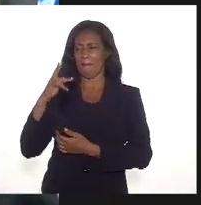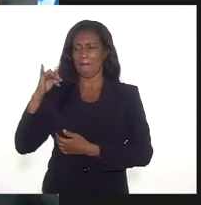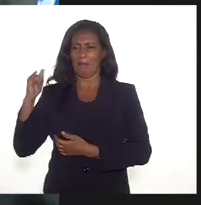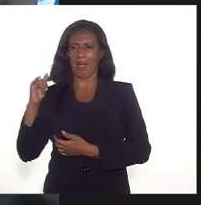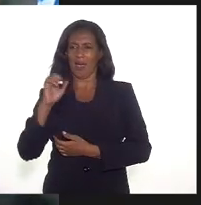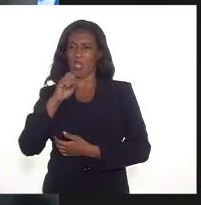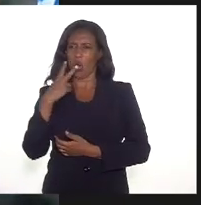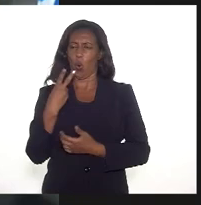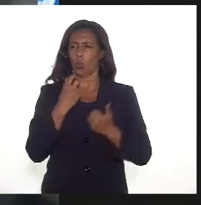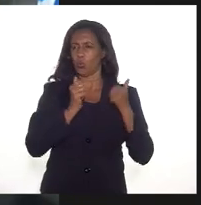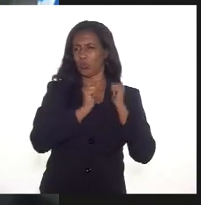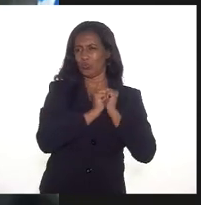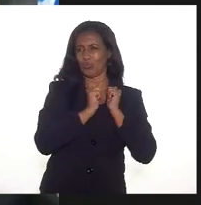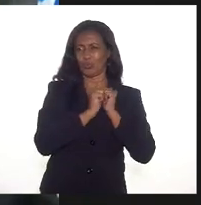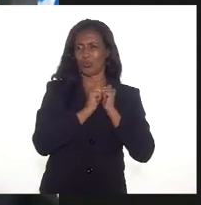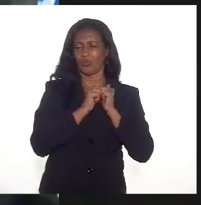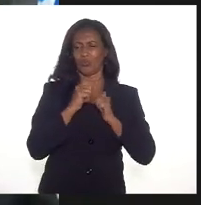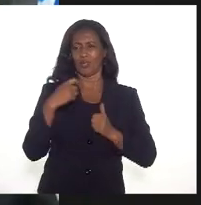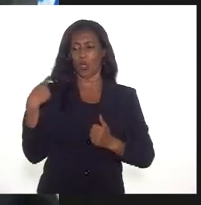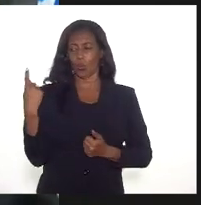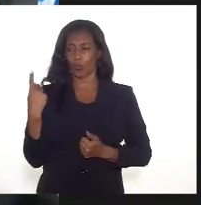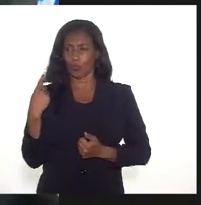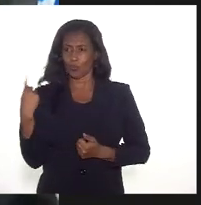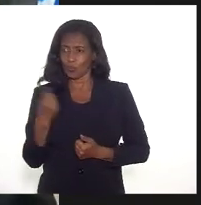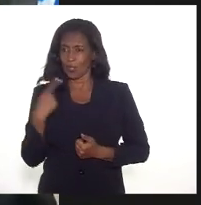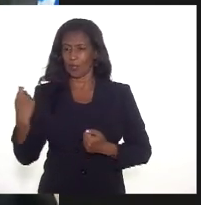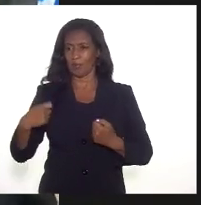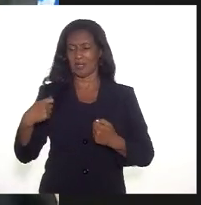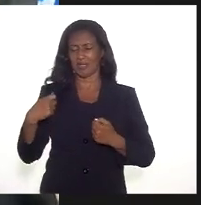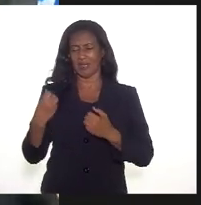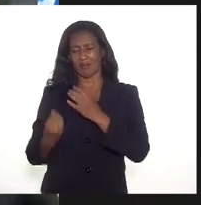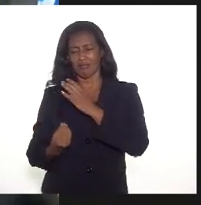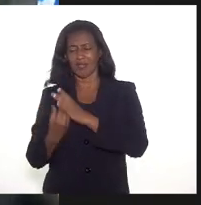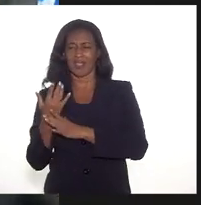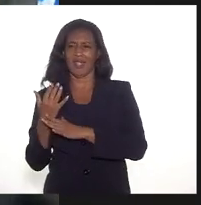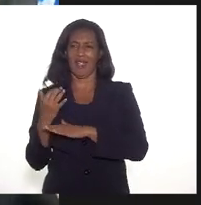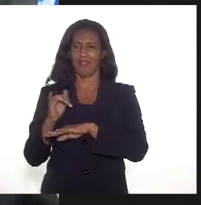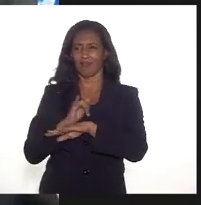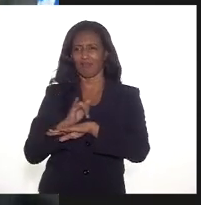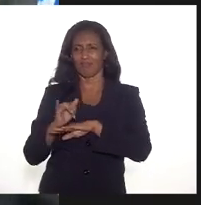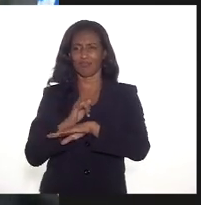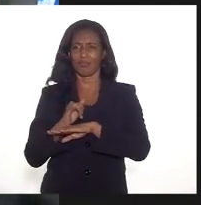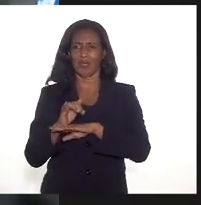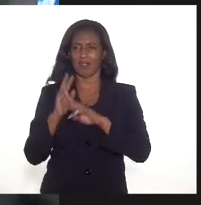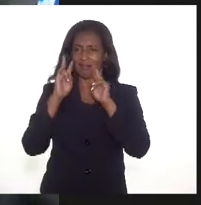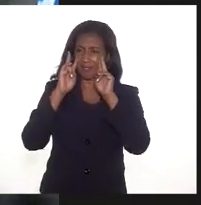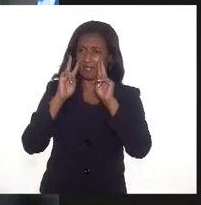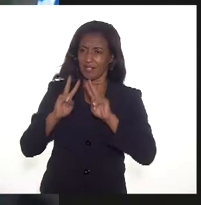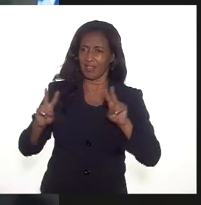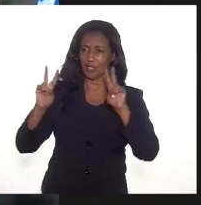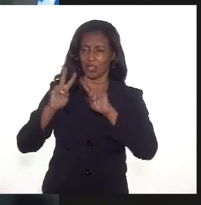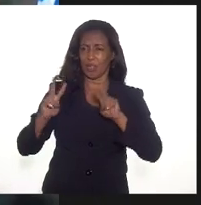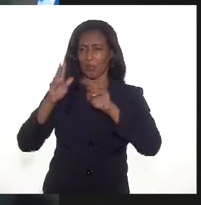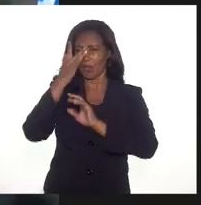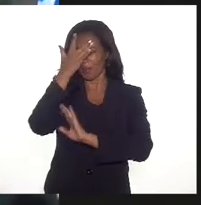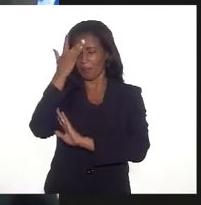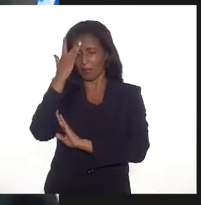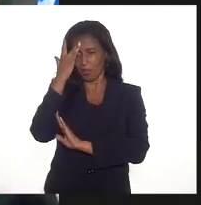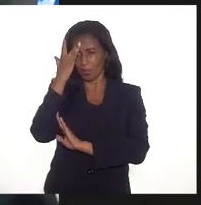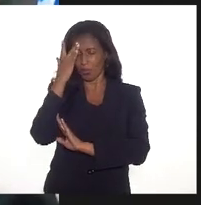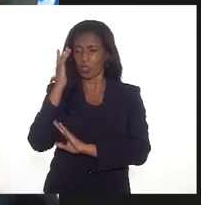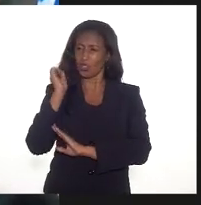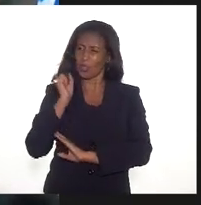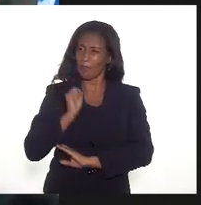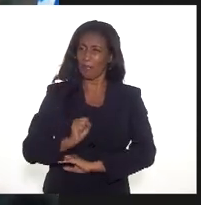isso, temos que criar algum mecanismo para escutar a distância entre testemunhas, pessoas que possam